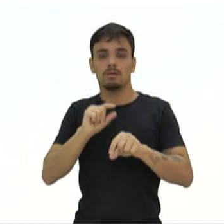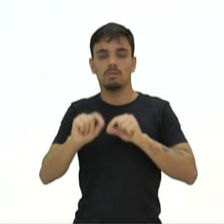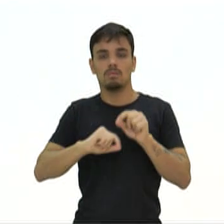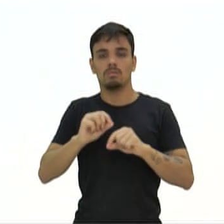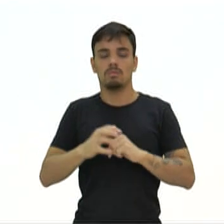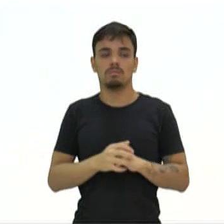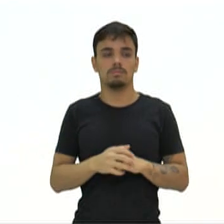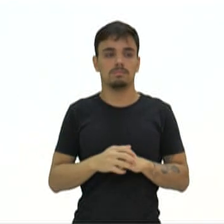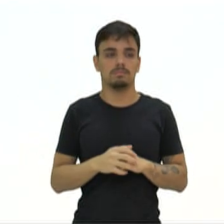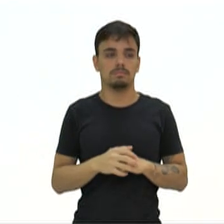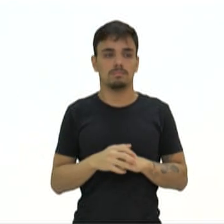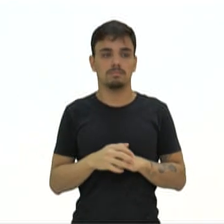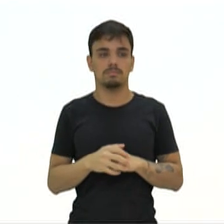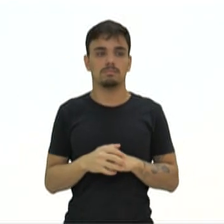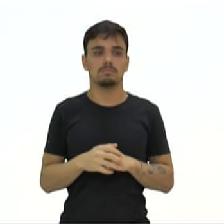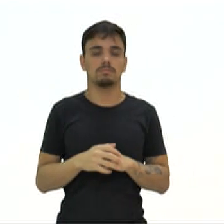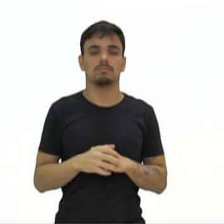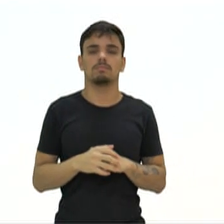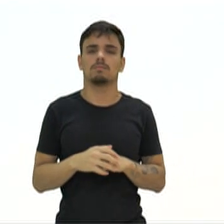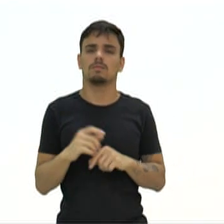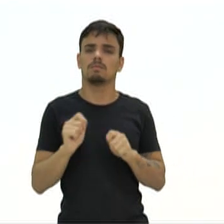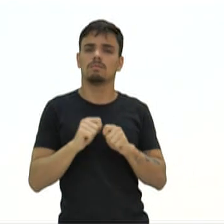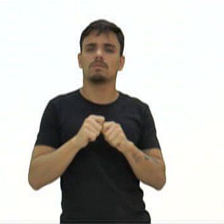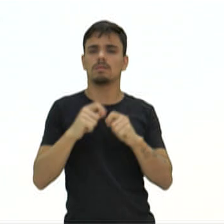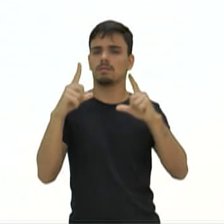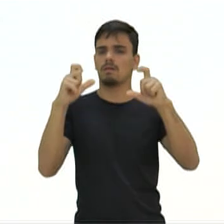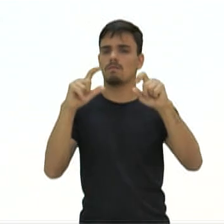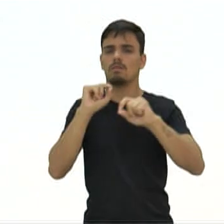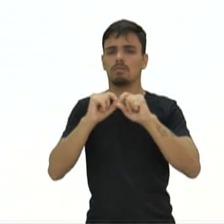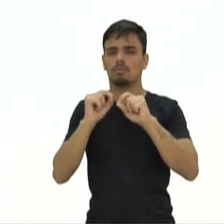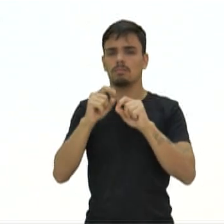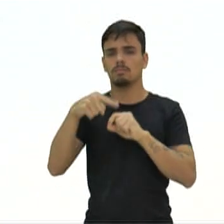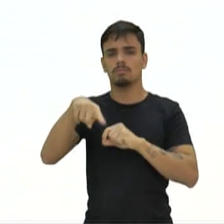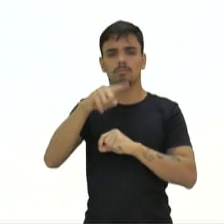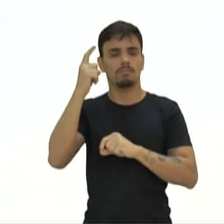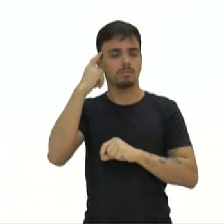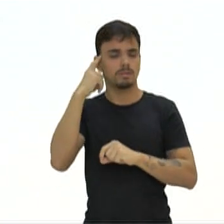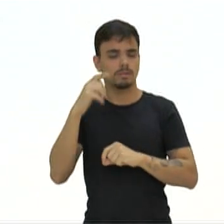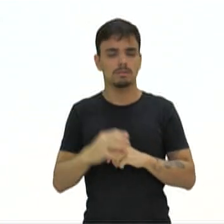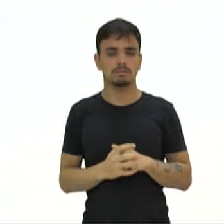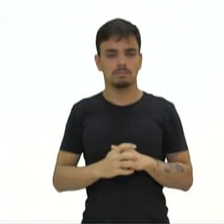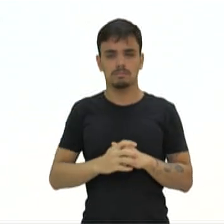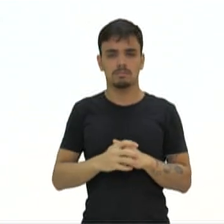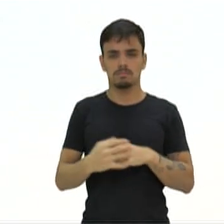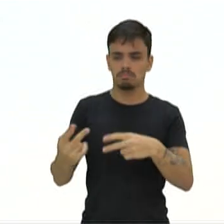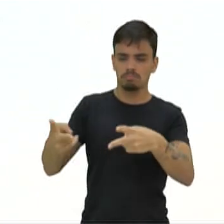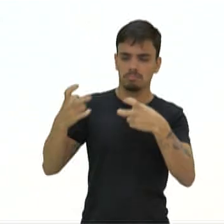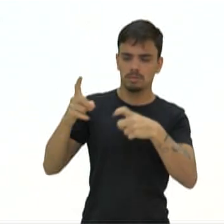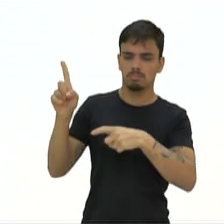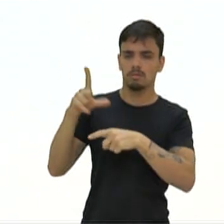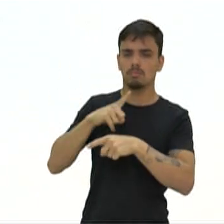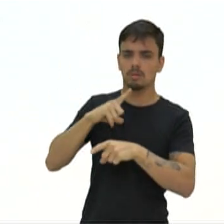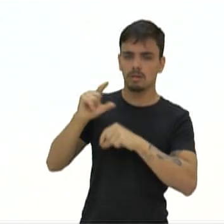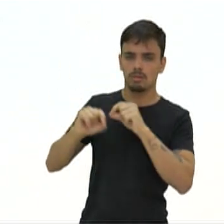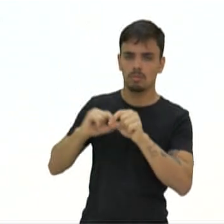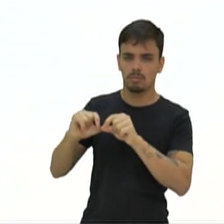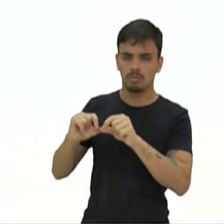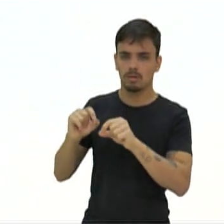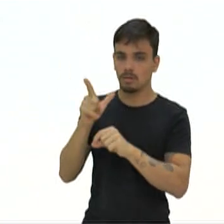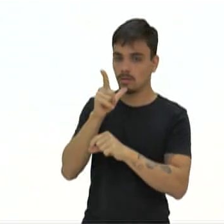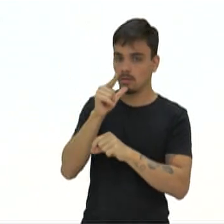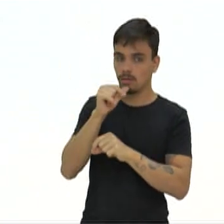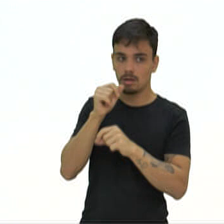aqui, quando fiz essa foto, pensando em vocês, uma aula como essa. Notou ali que você tem